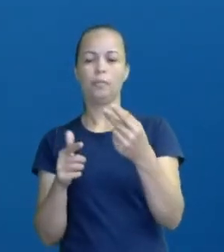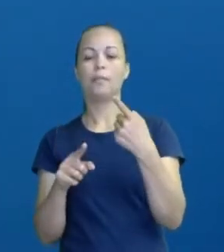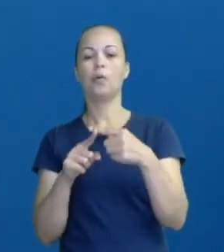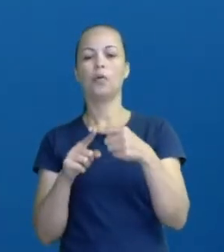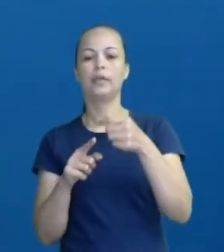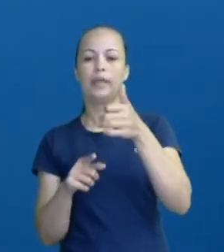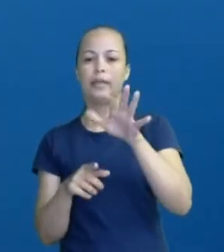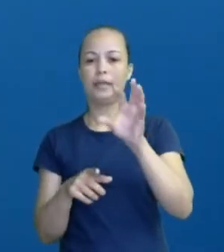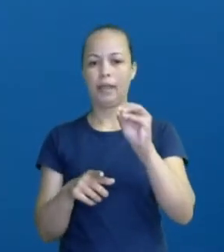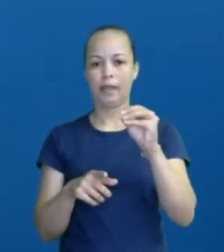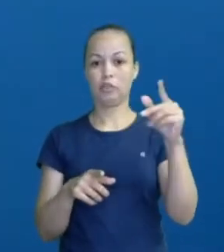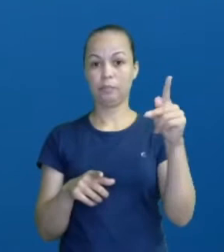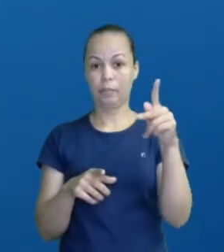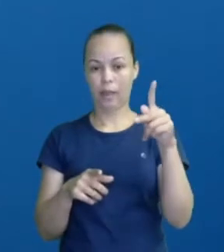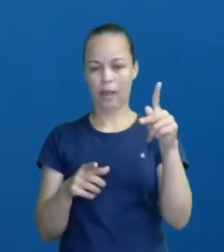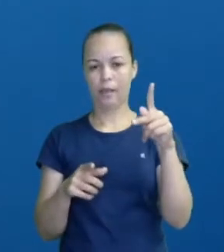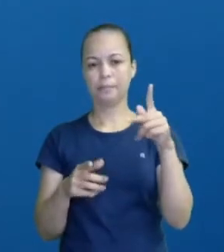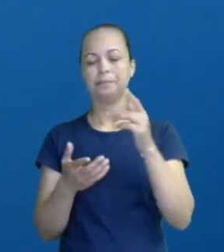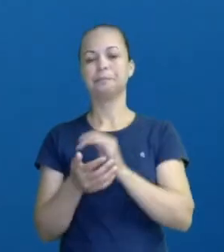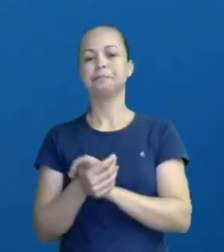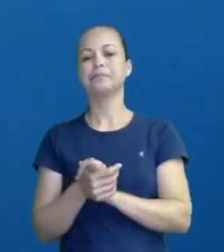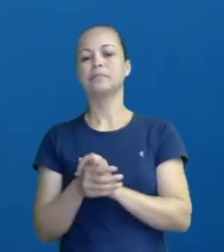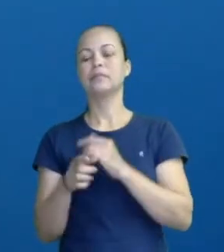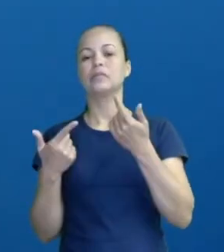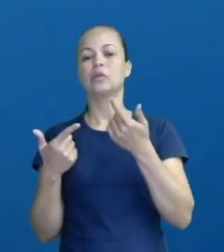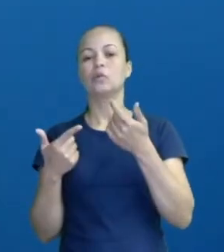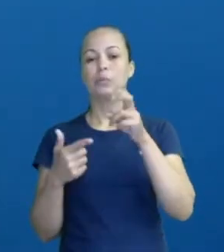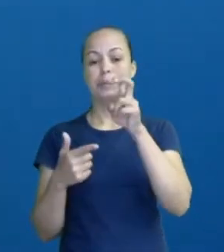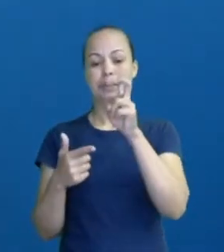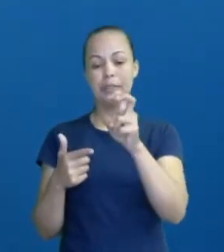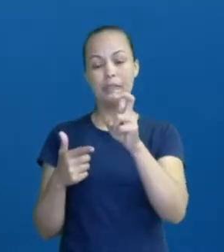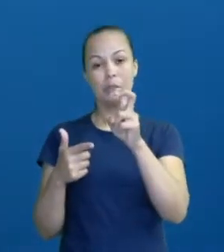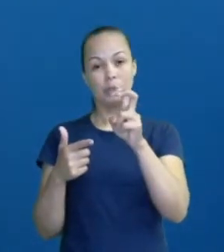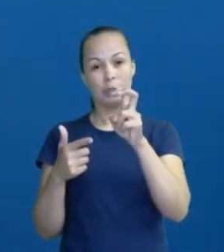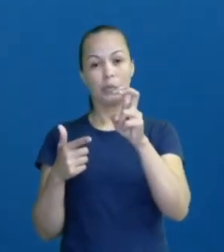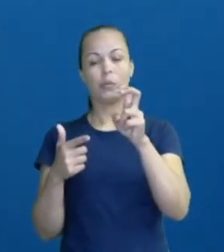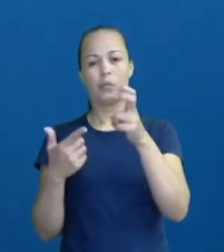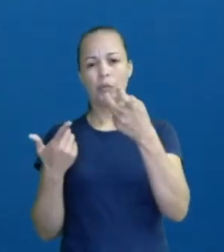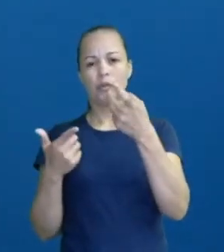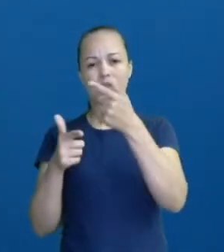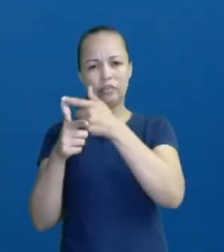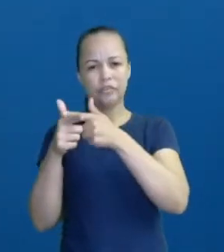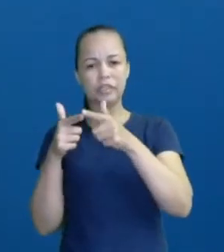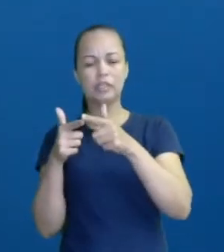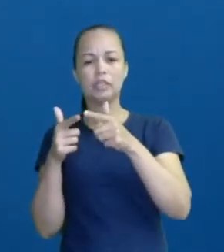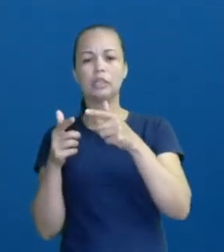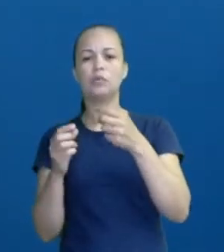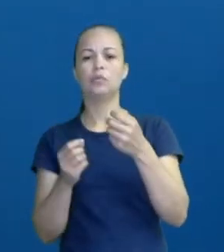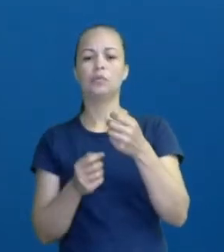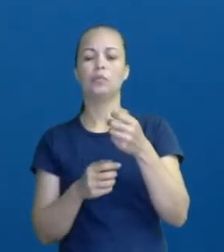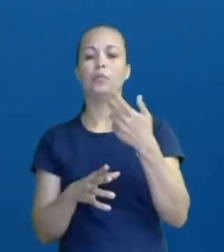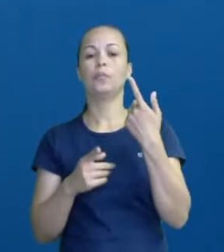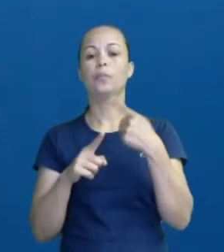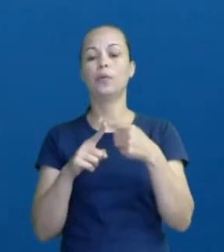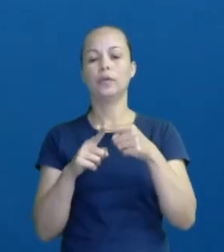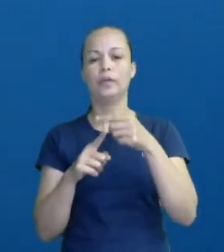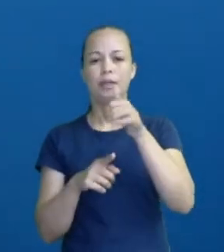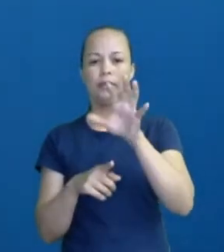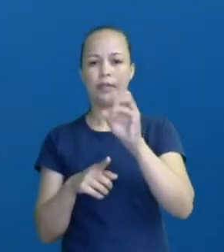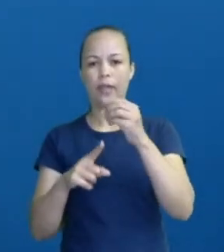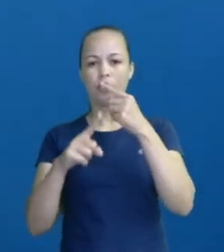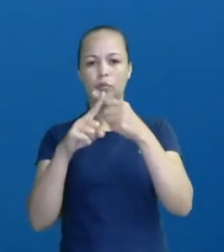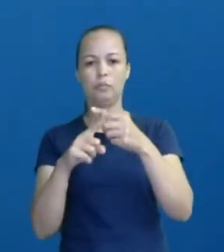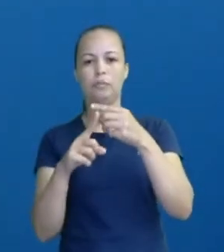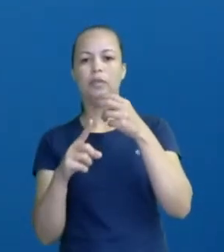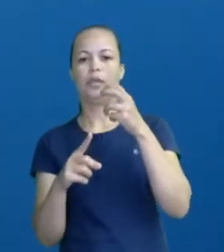par, terminou em 0. O número 5, porque 10 é múltiplo de 5. 5 mais 5 é